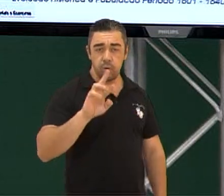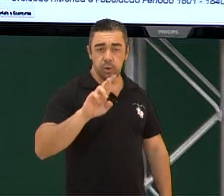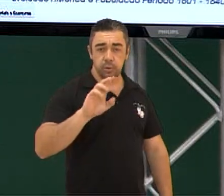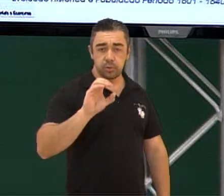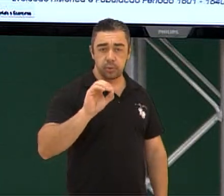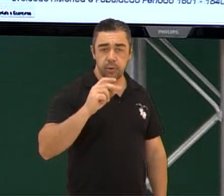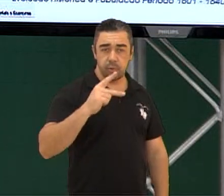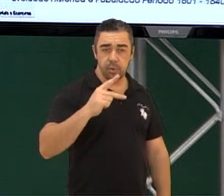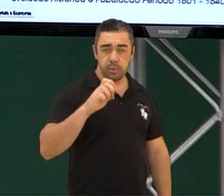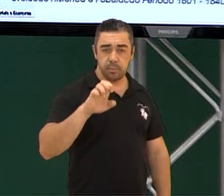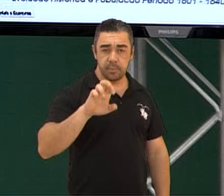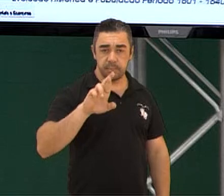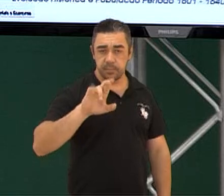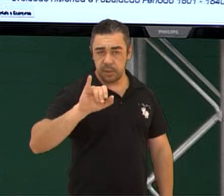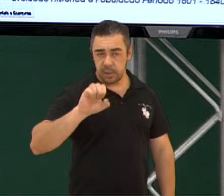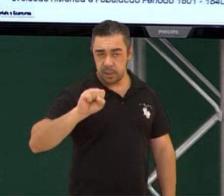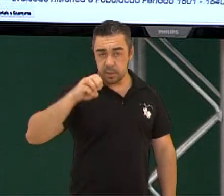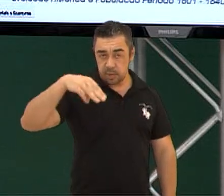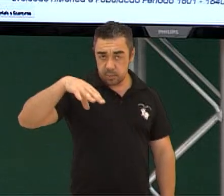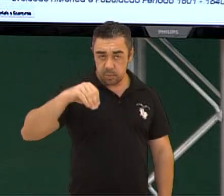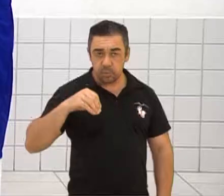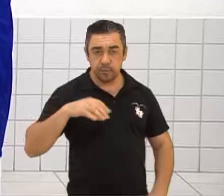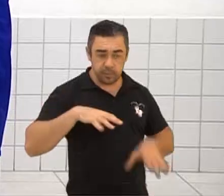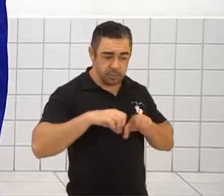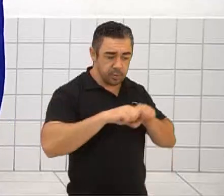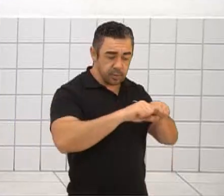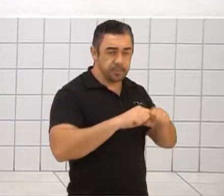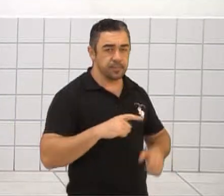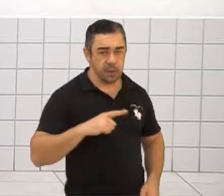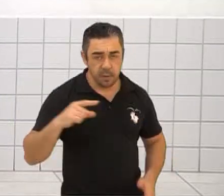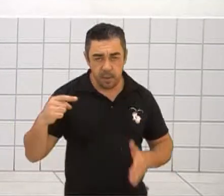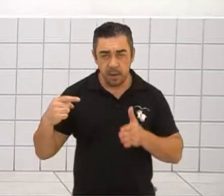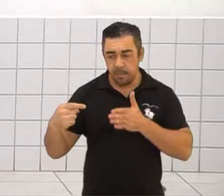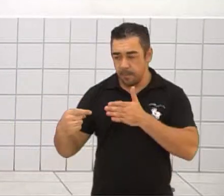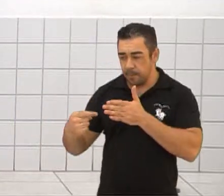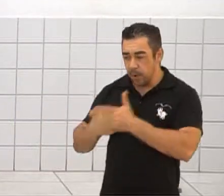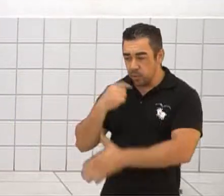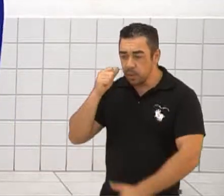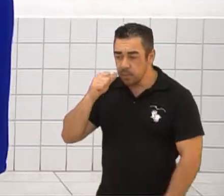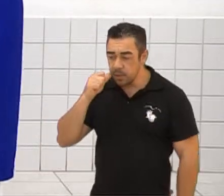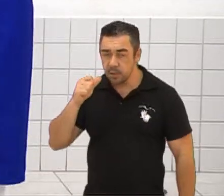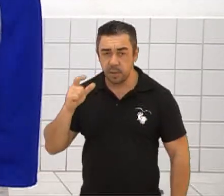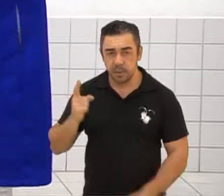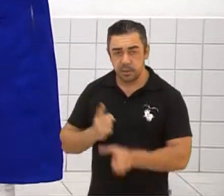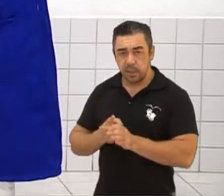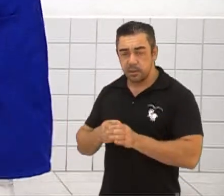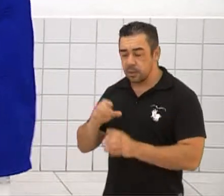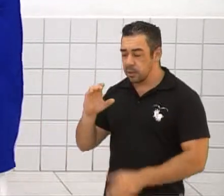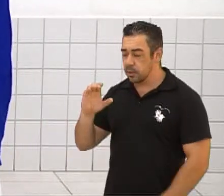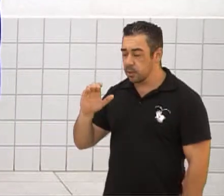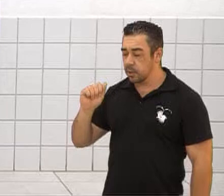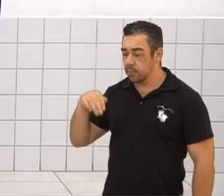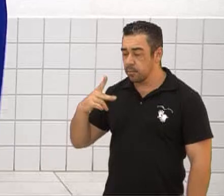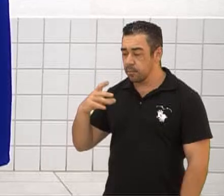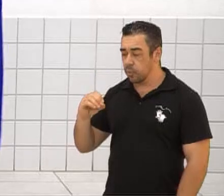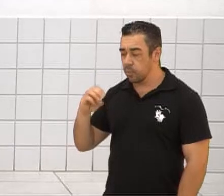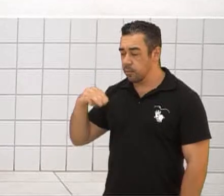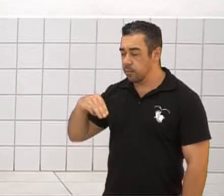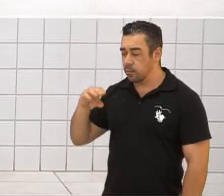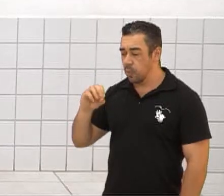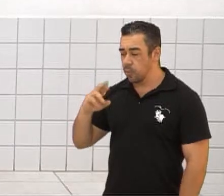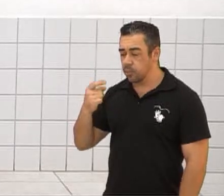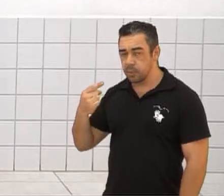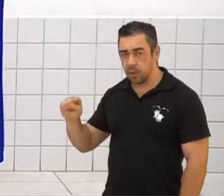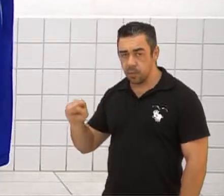para nós chegarmos a esse ponto que nós temos hoje. Aqui tem uma perguntinha da Letícia, de Campo Mourão, falando sobre o processo das missões. Aqui